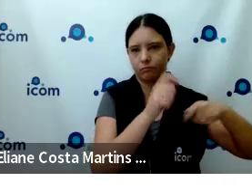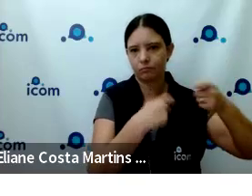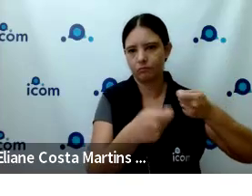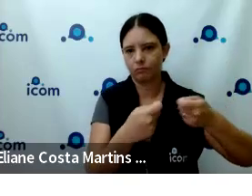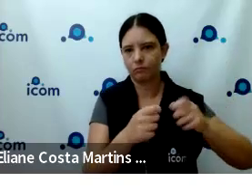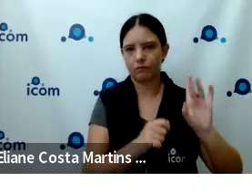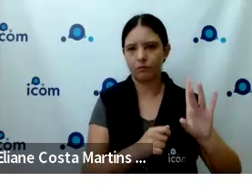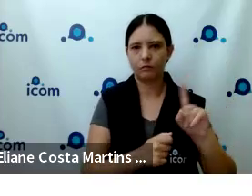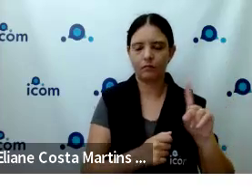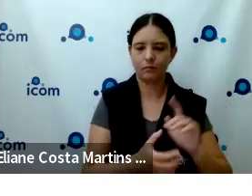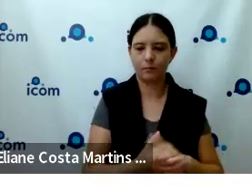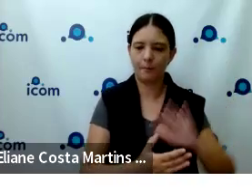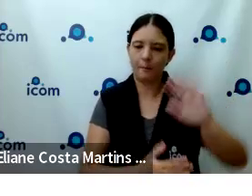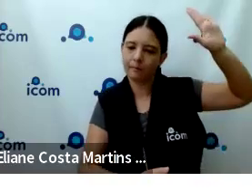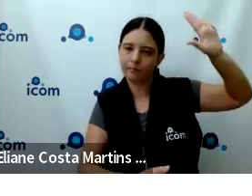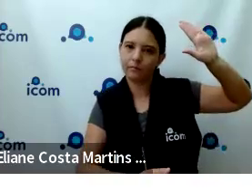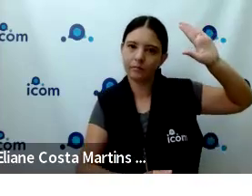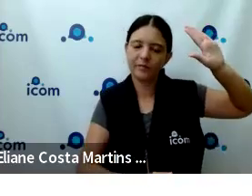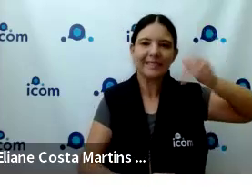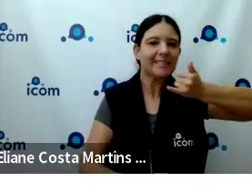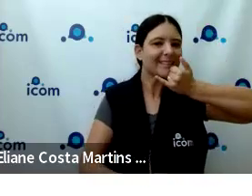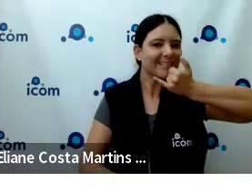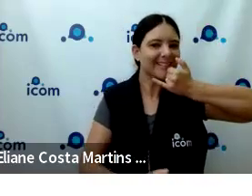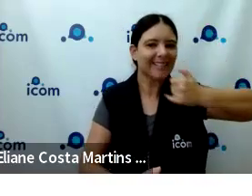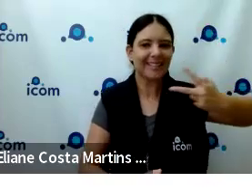Doutora E Cláudia, um desculpa lhe último ponto. interromper,